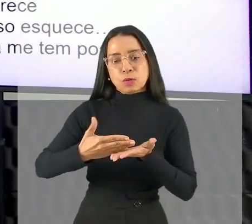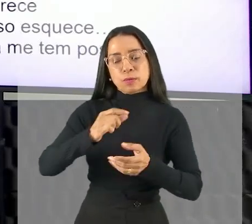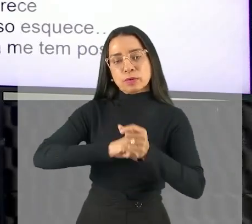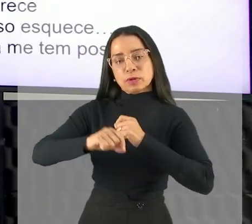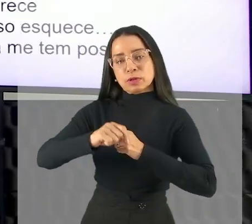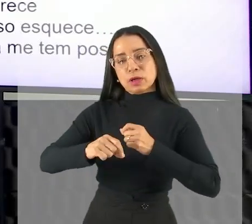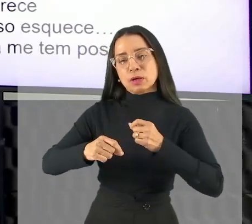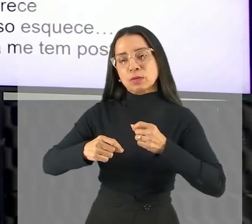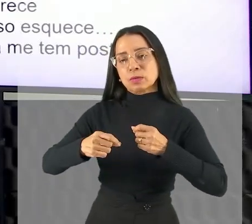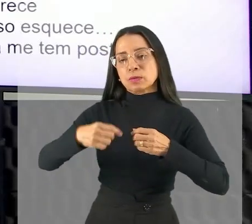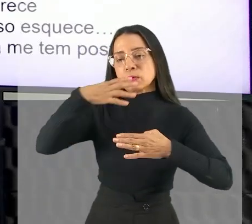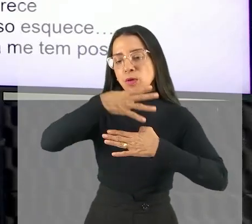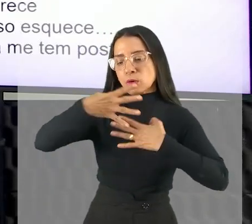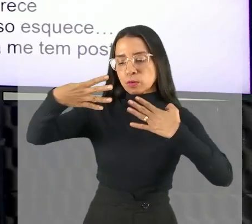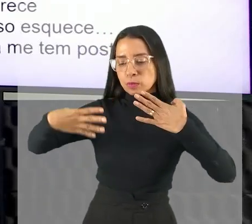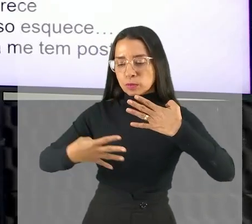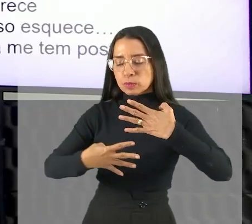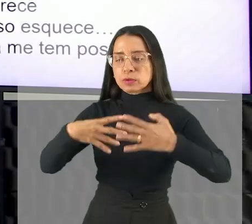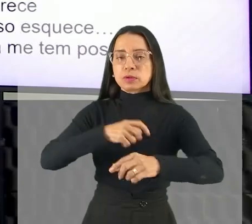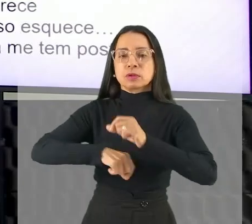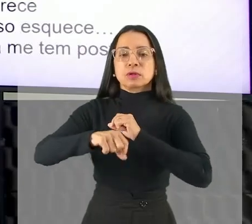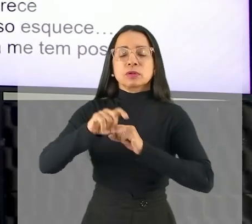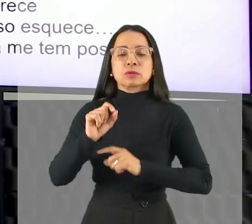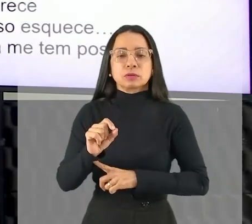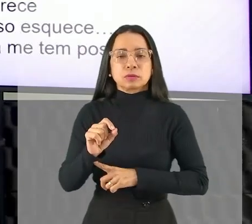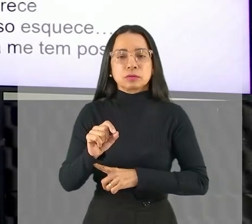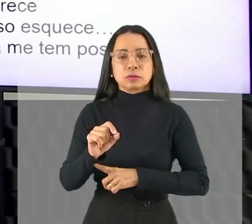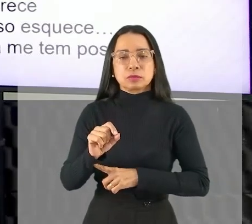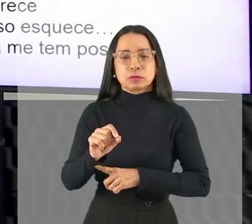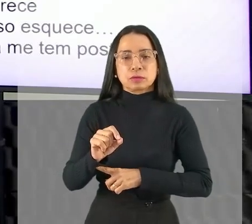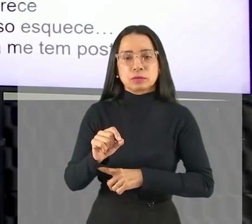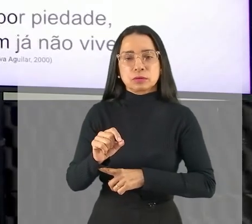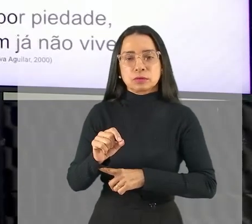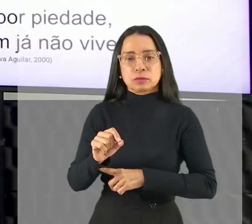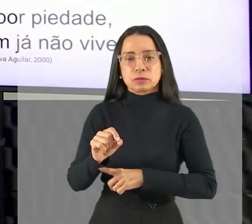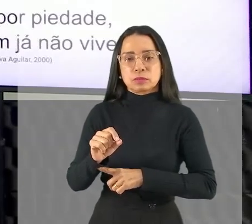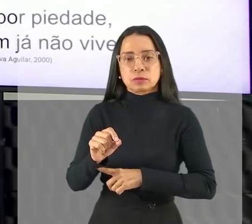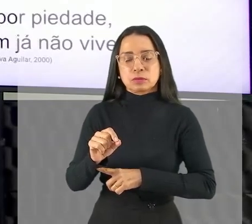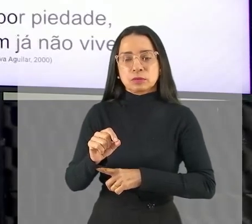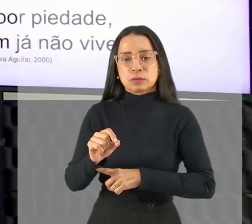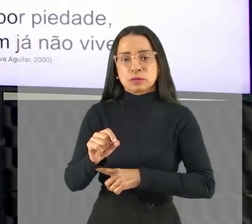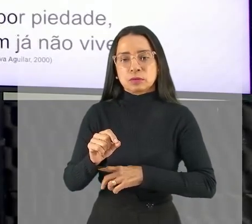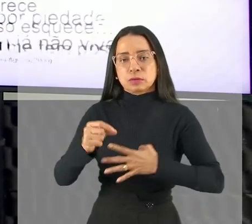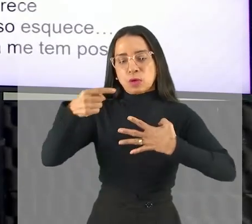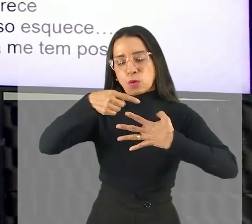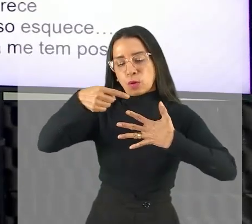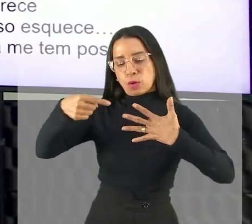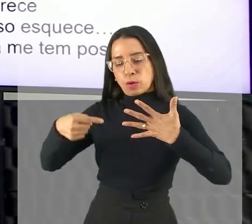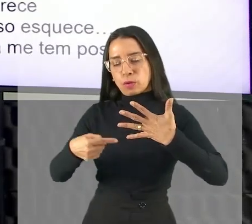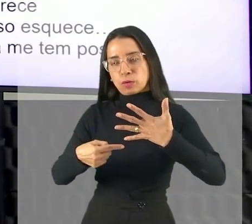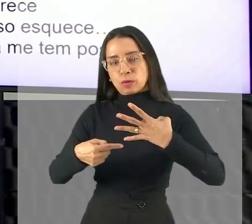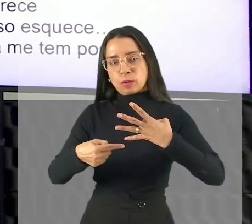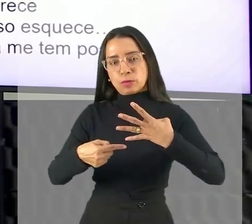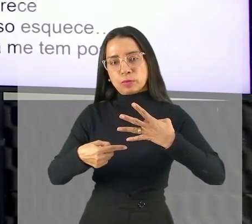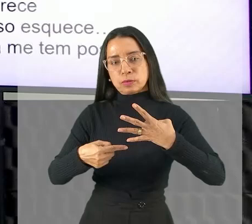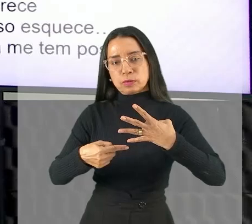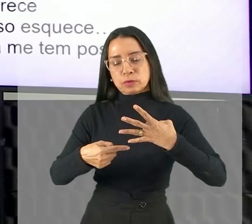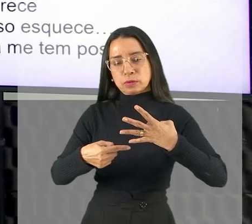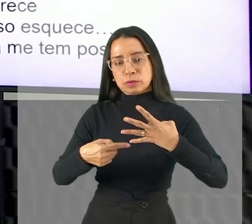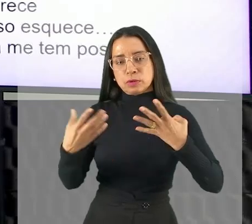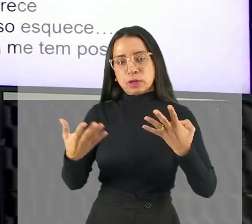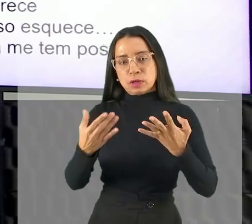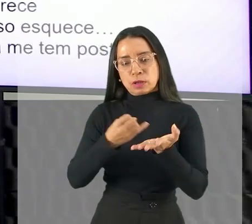este soneto, né, é um soneto, aqui são quatro estrofes, tá completo, e a gente